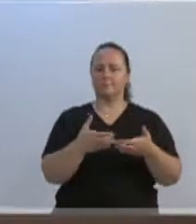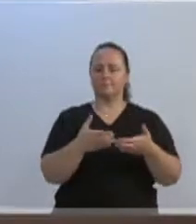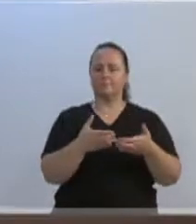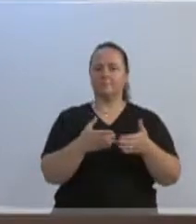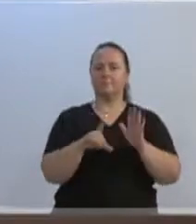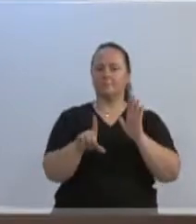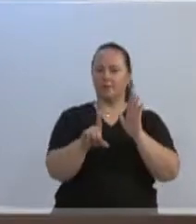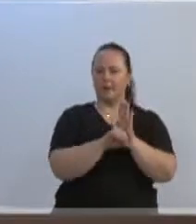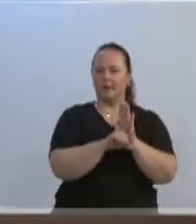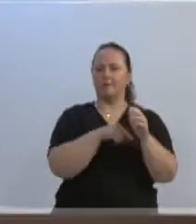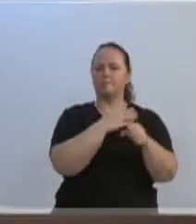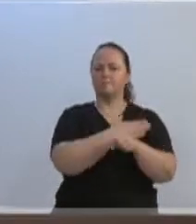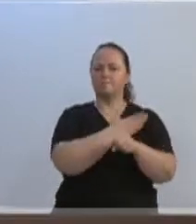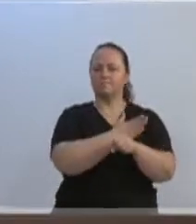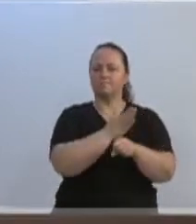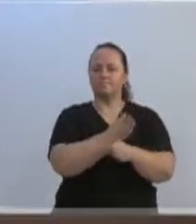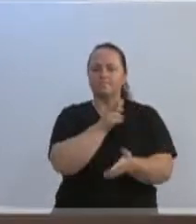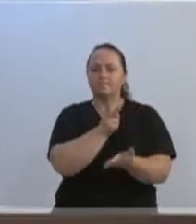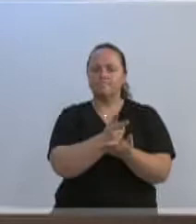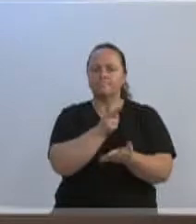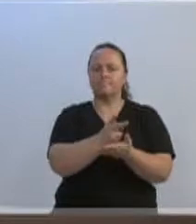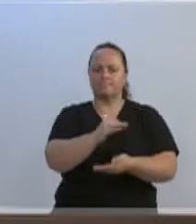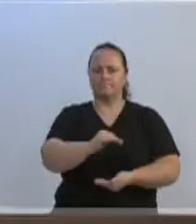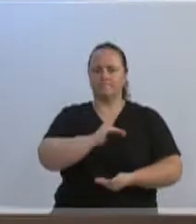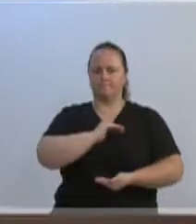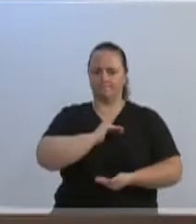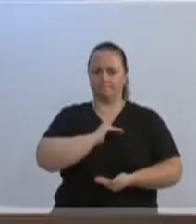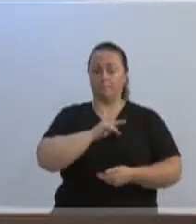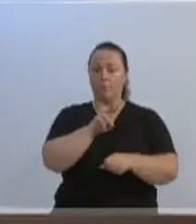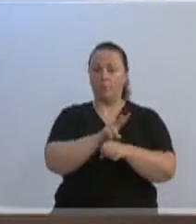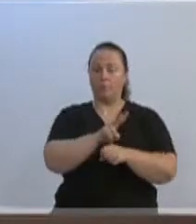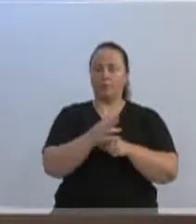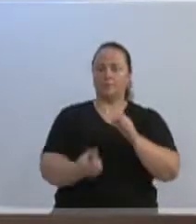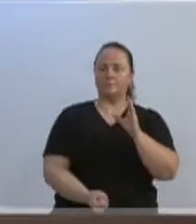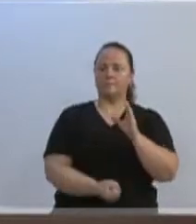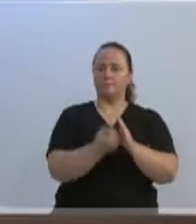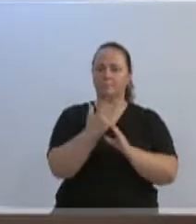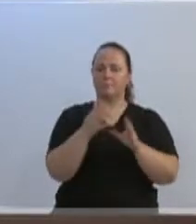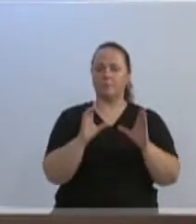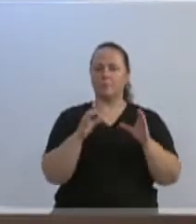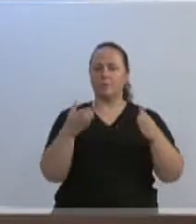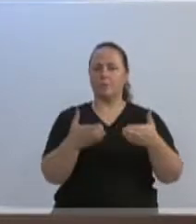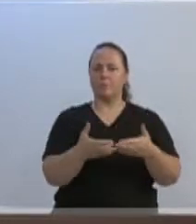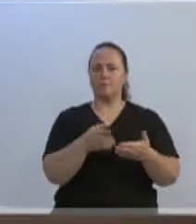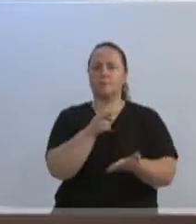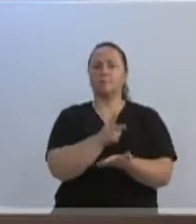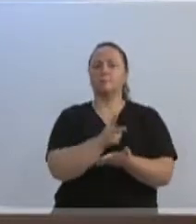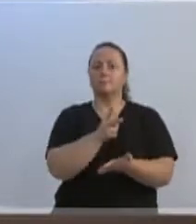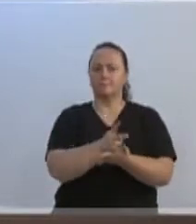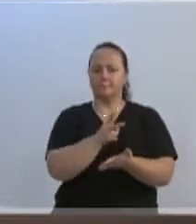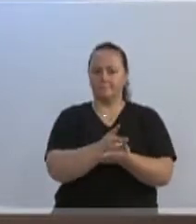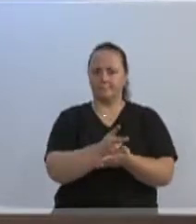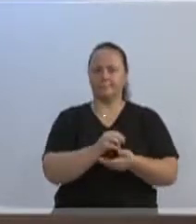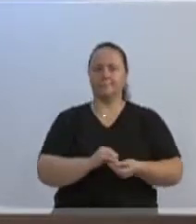de defesa civil portanto uma lei que trata da criação de uma comissão permanente